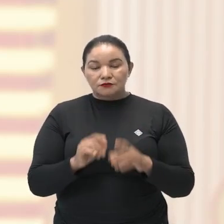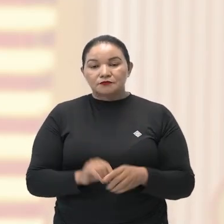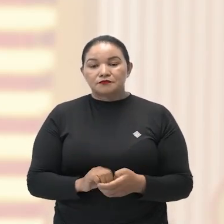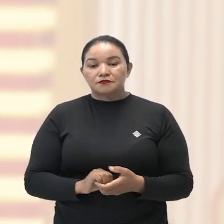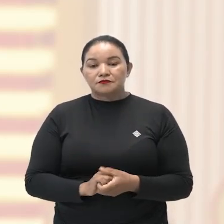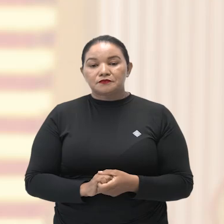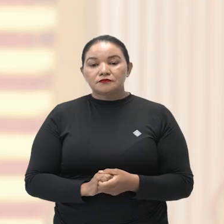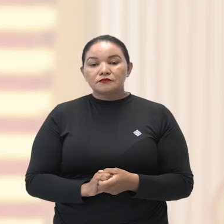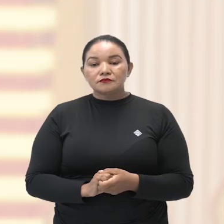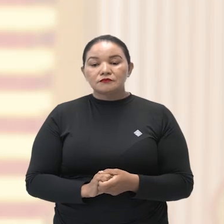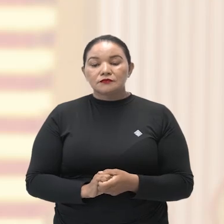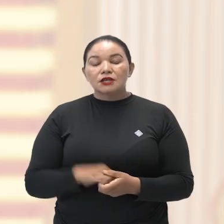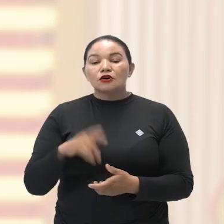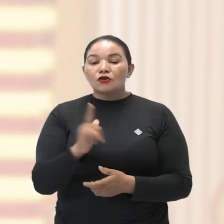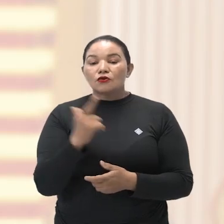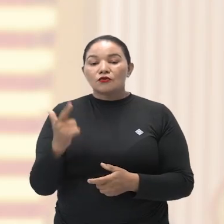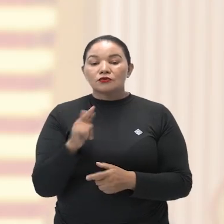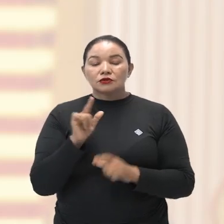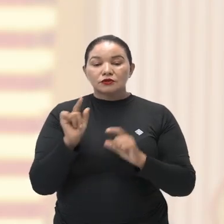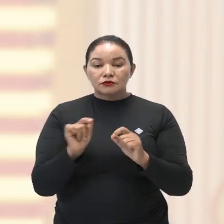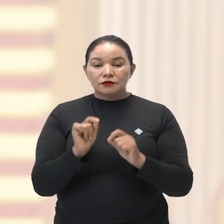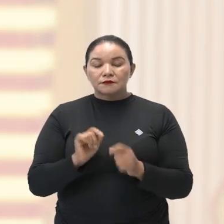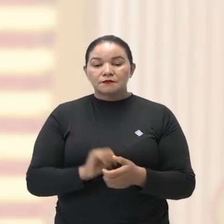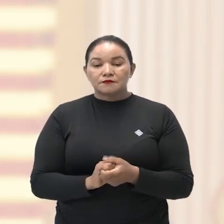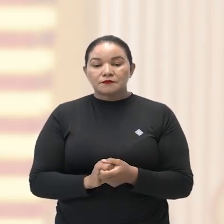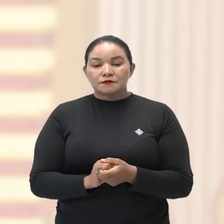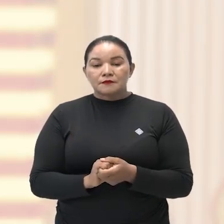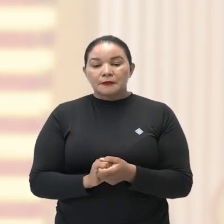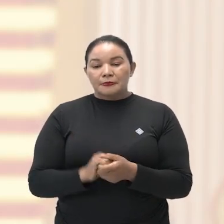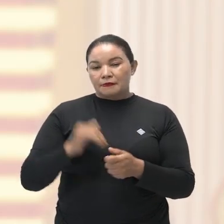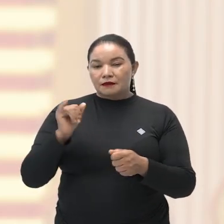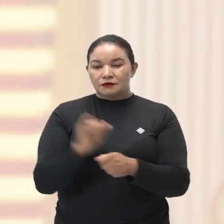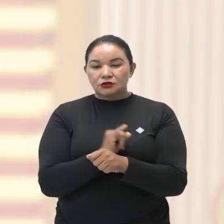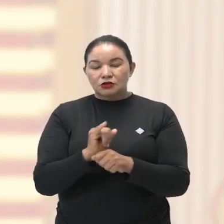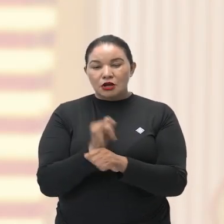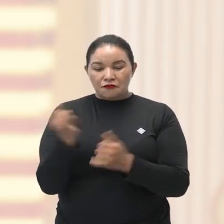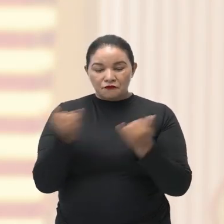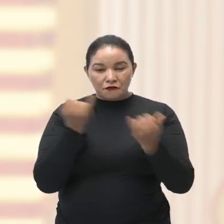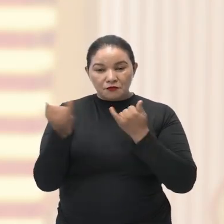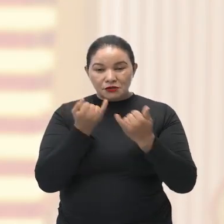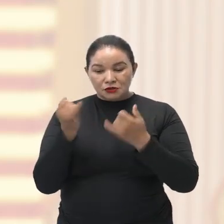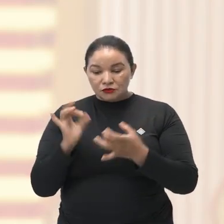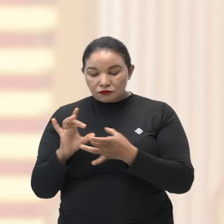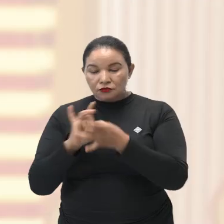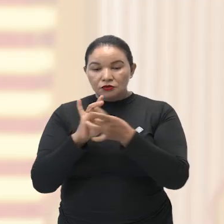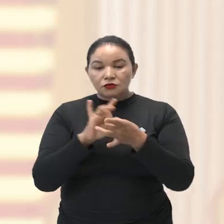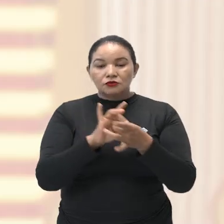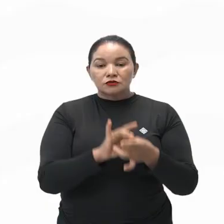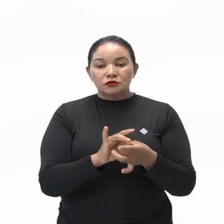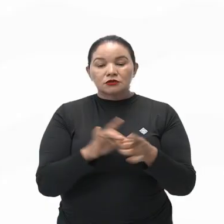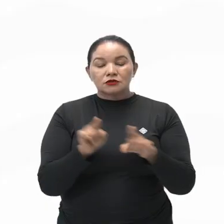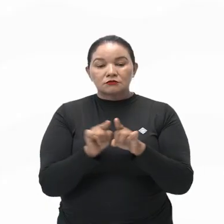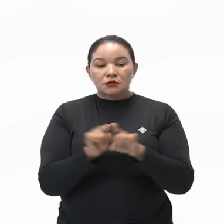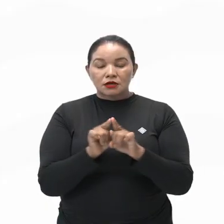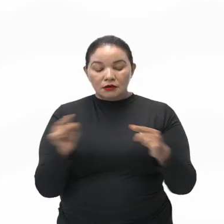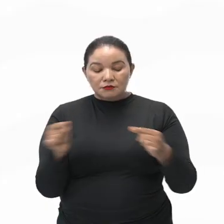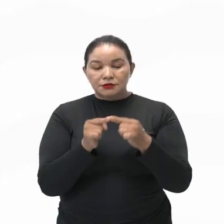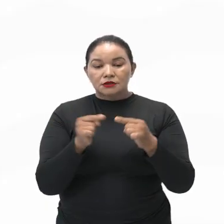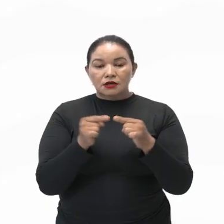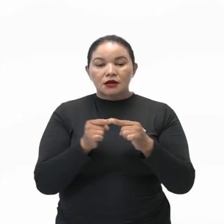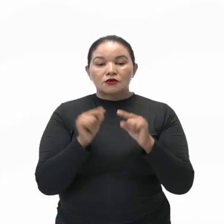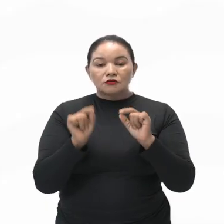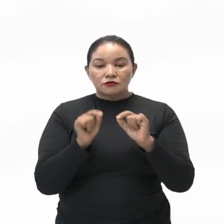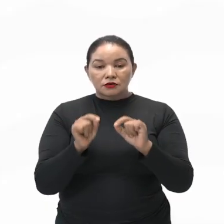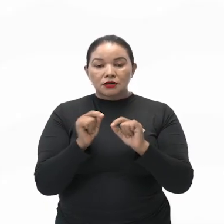forma também que a gente pode falar, que a gente une todas essas informações, é claro, aplicar os princípios da química